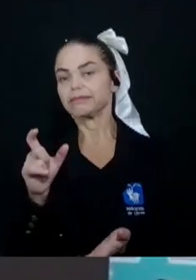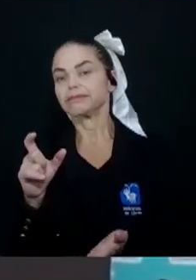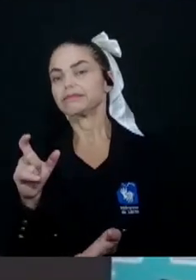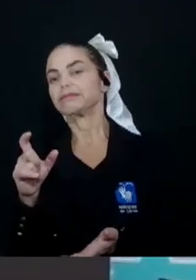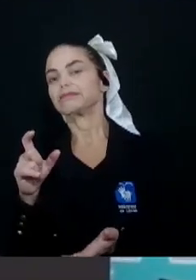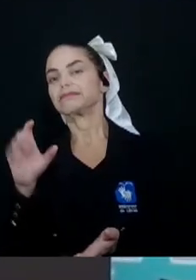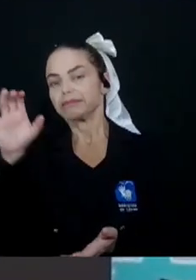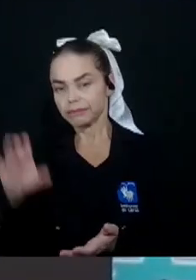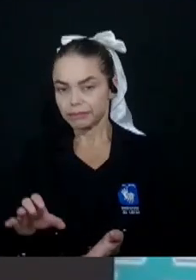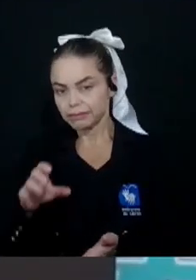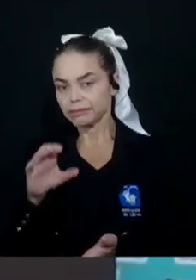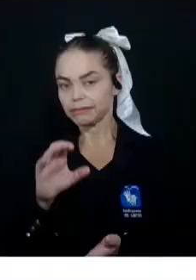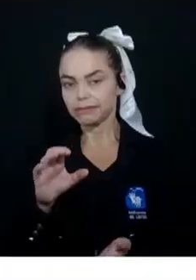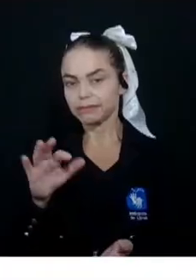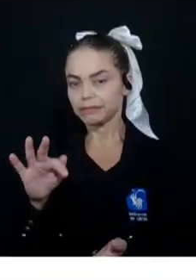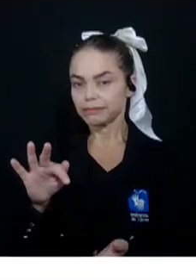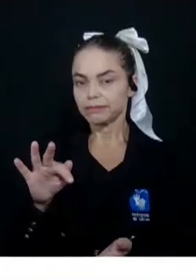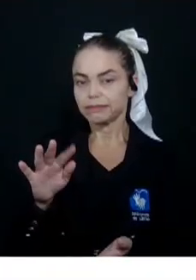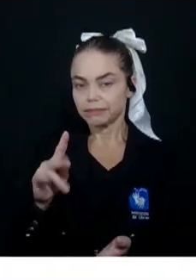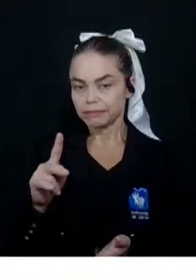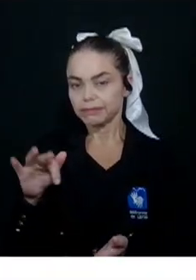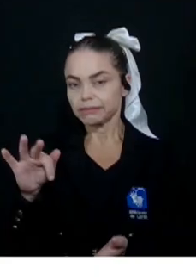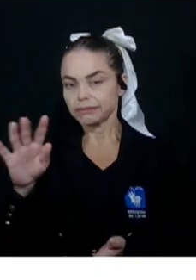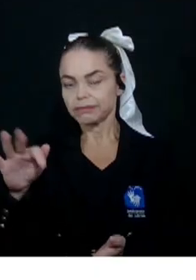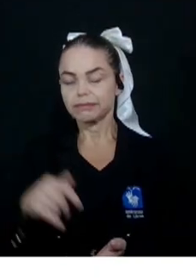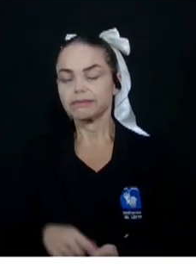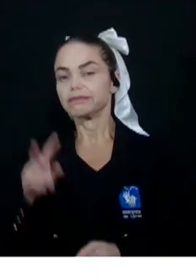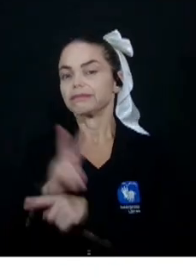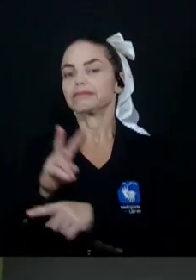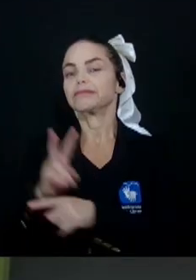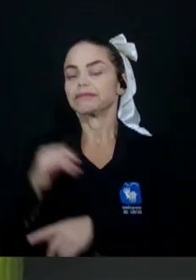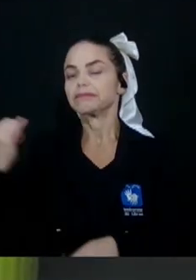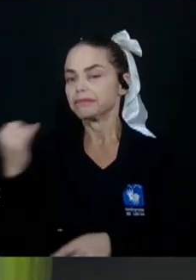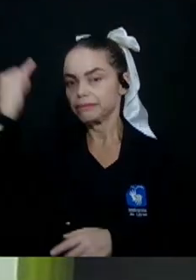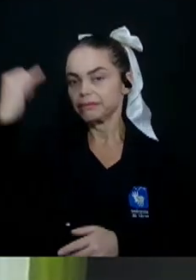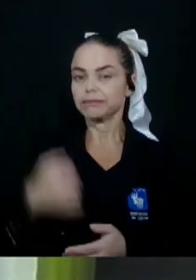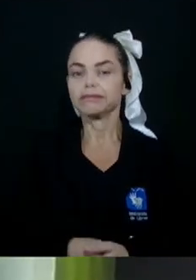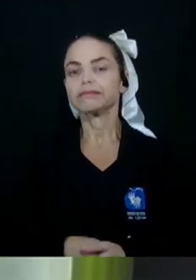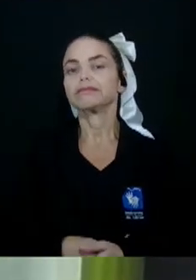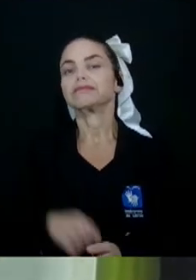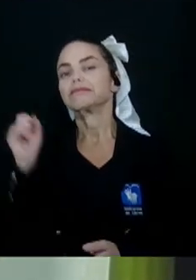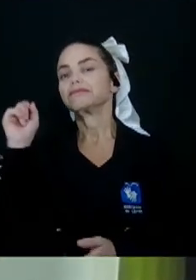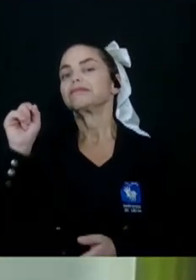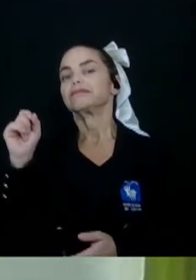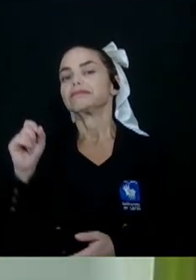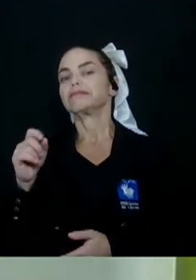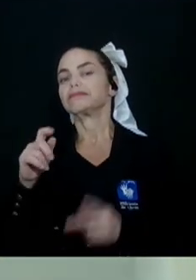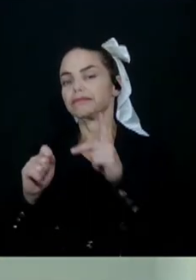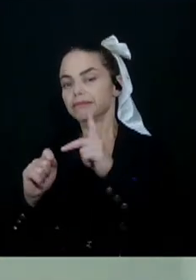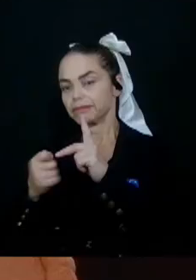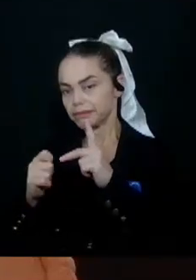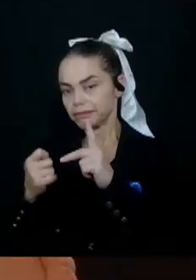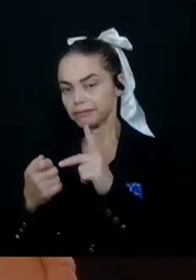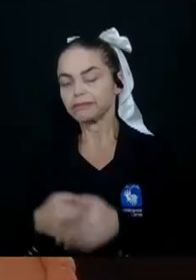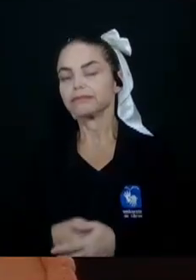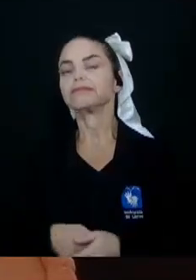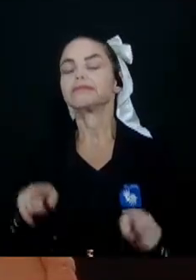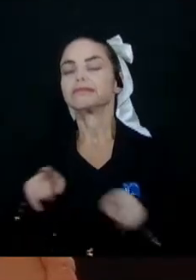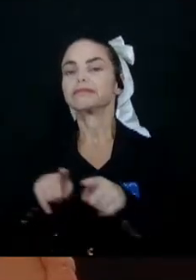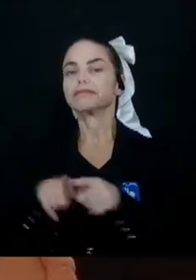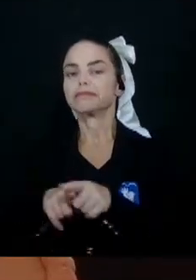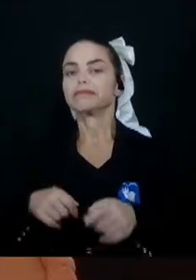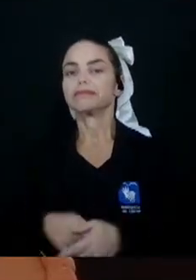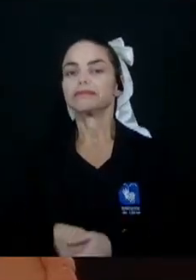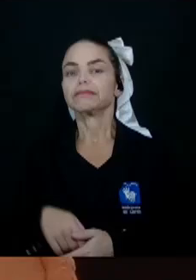CPFL? É a Sanasa? Então, esses cuidados são primordiais. Verificar para quem é o PIX. E na hora também de fazer o PIX, verificar quem é o